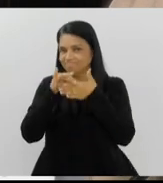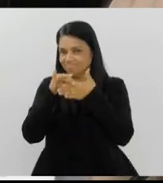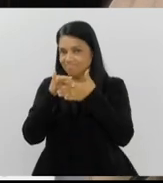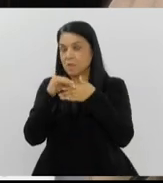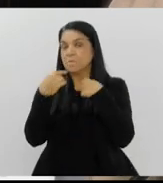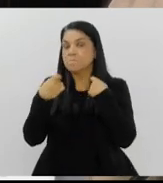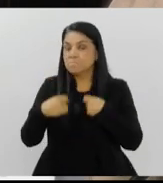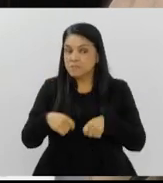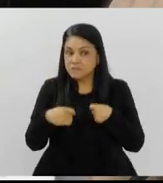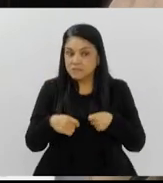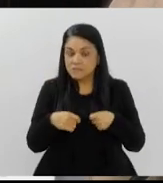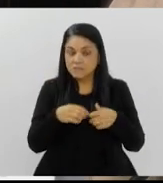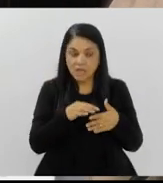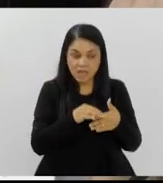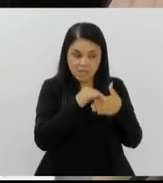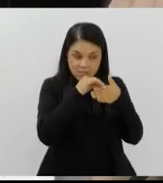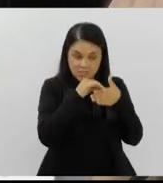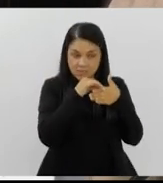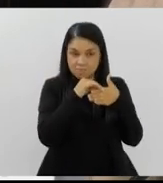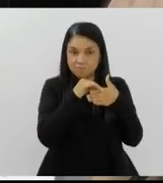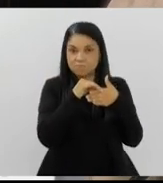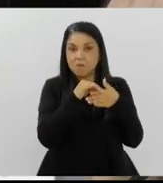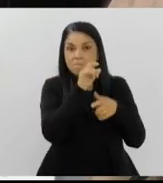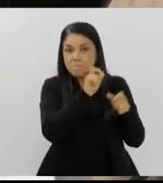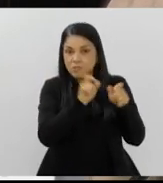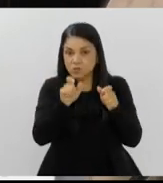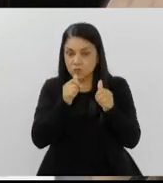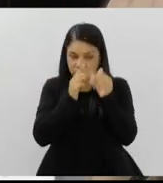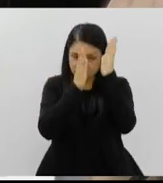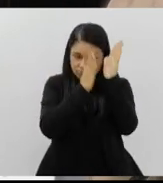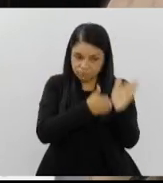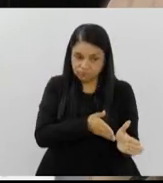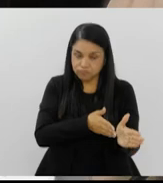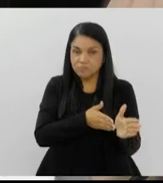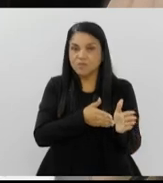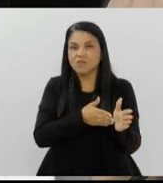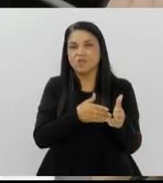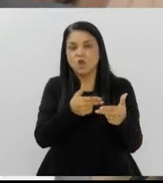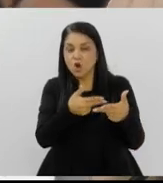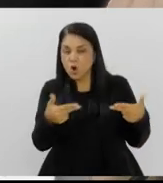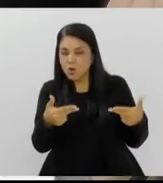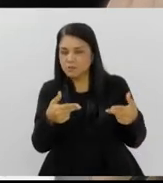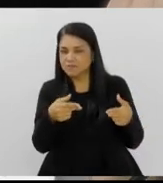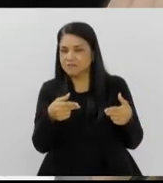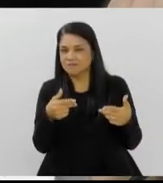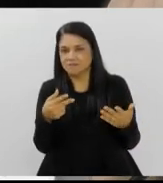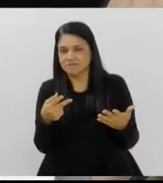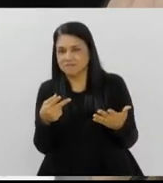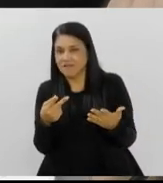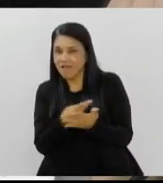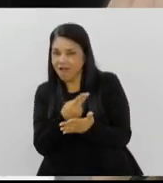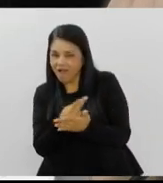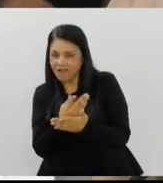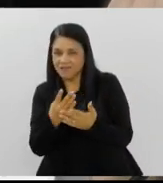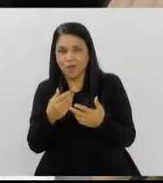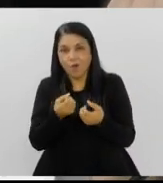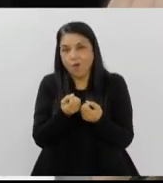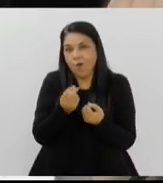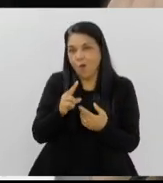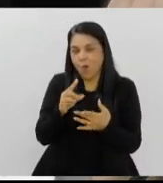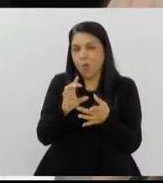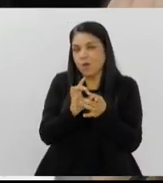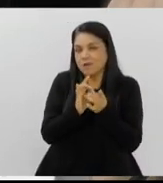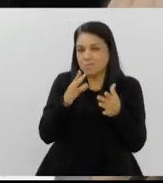de pessoas leais para dizer, inclusive, para ele que ele não deve fazer aquelas coisas sob pena, às vezes, de ter a sua liberdade